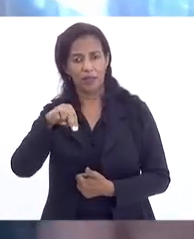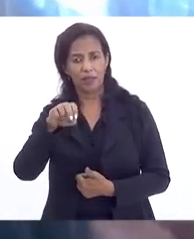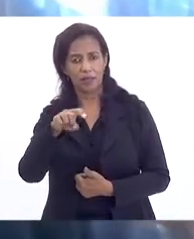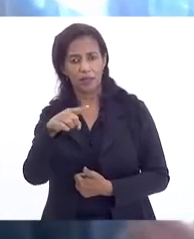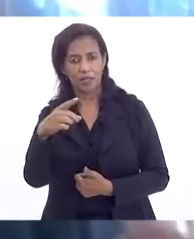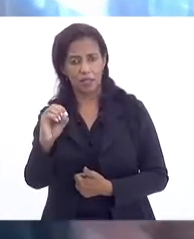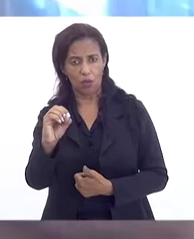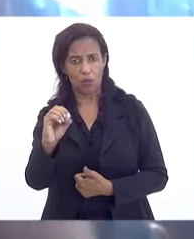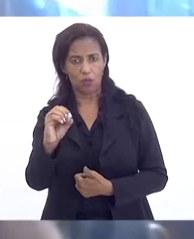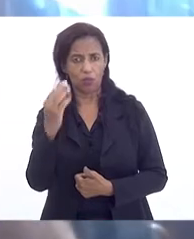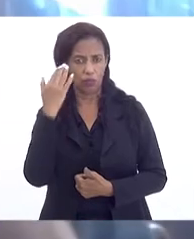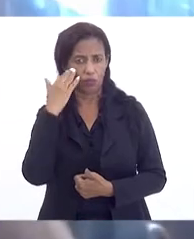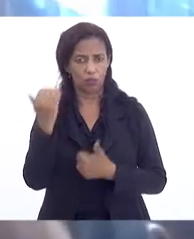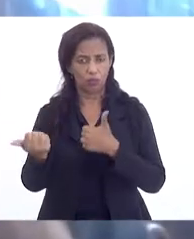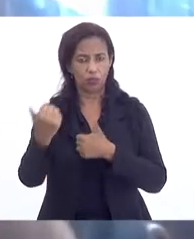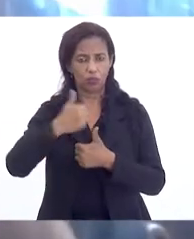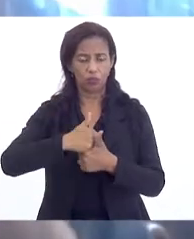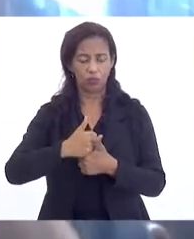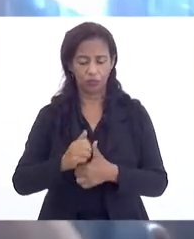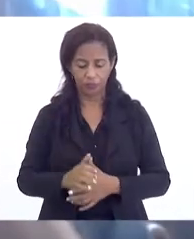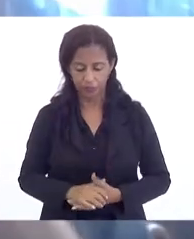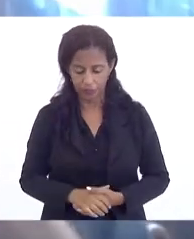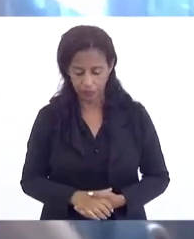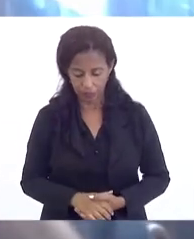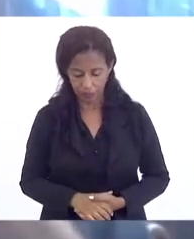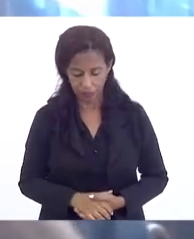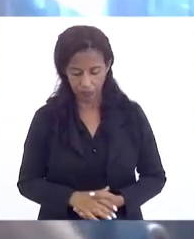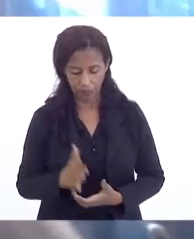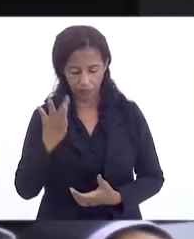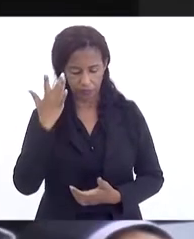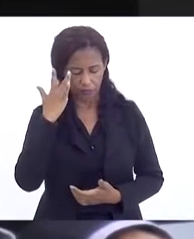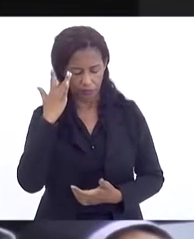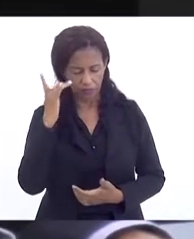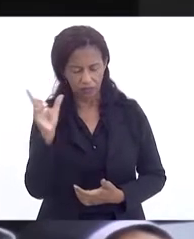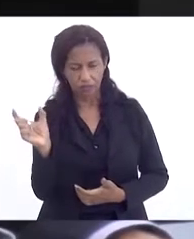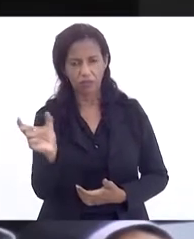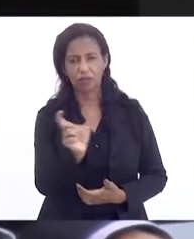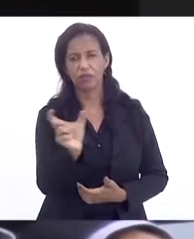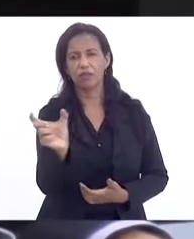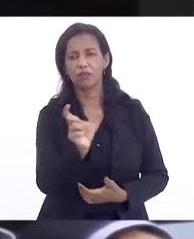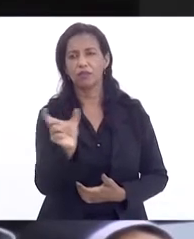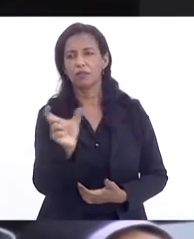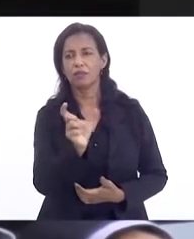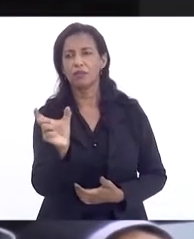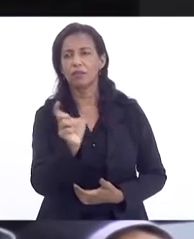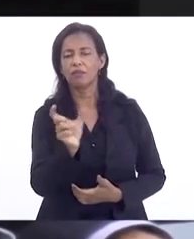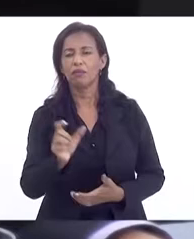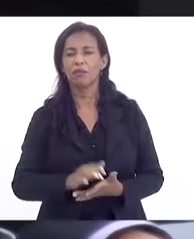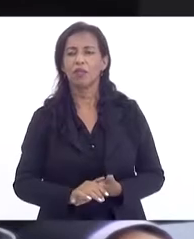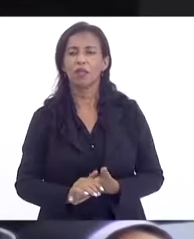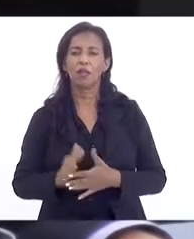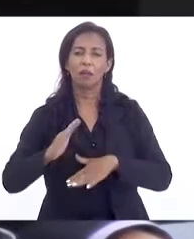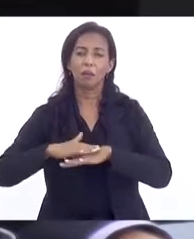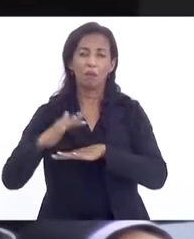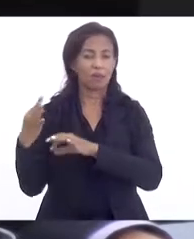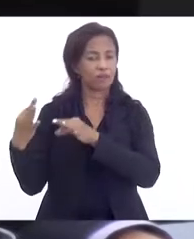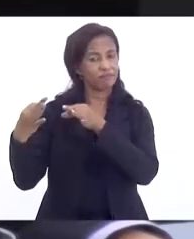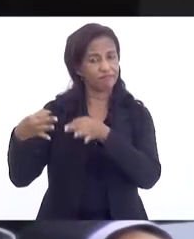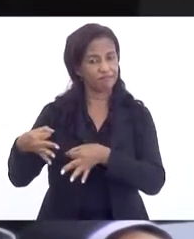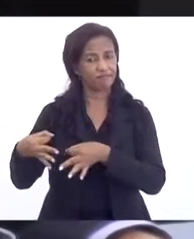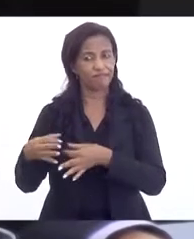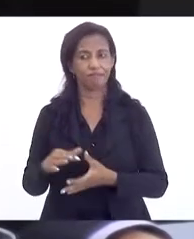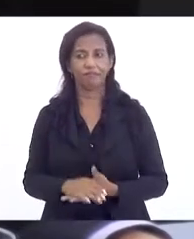álcool e outras drogas. Eu acho, Mink, que essa terminologia está mais correta,